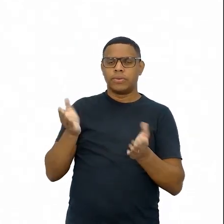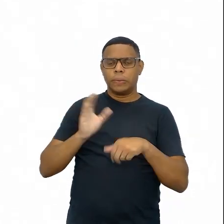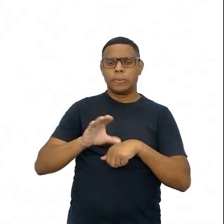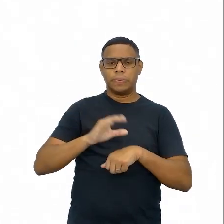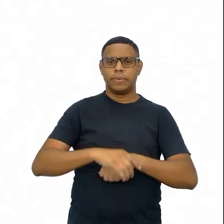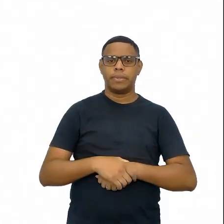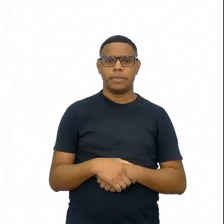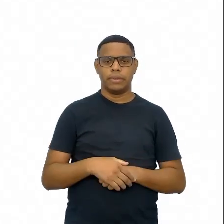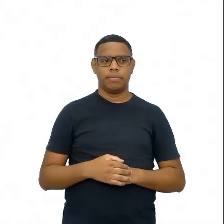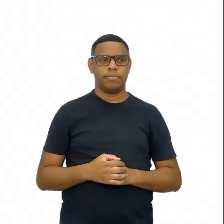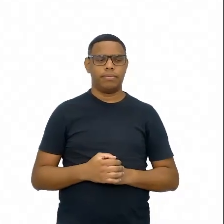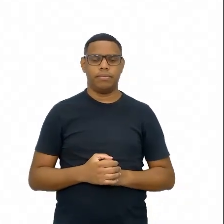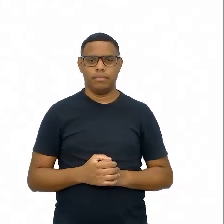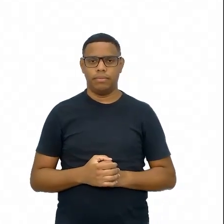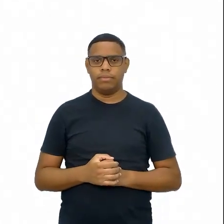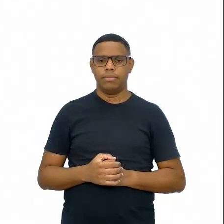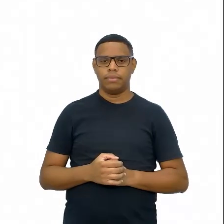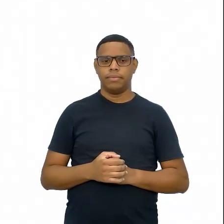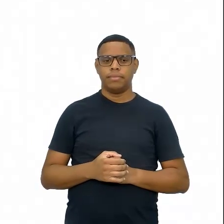formações.